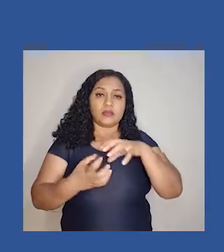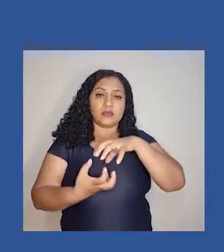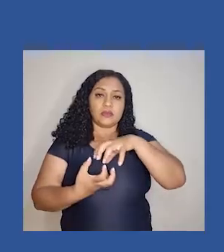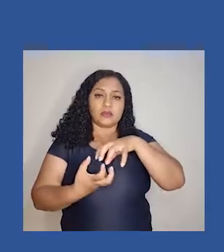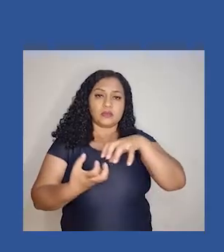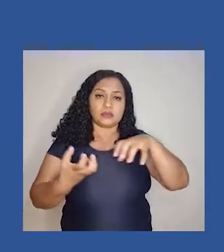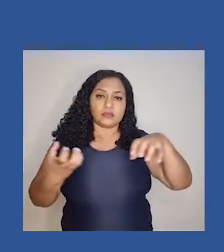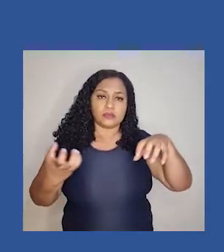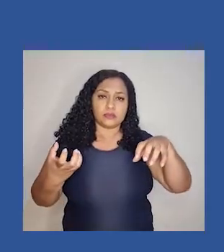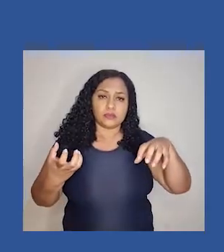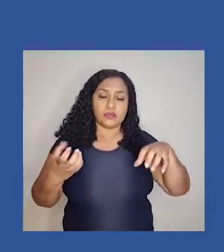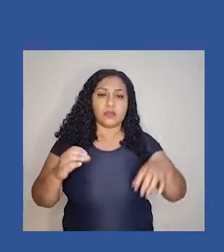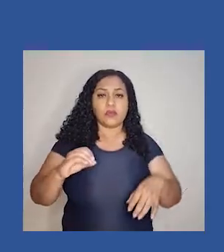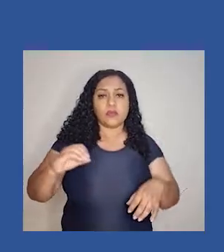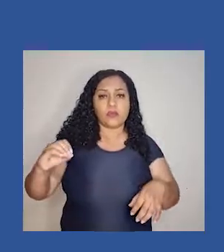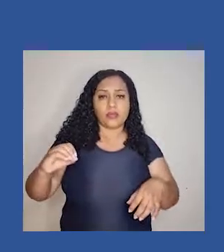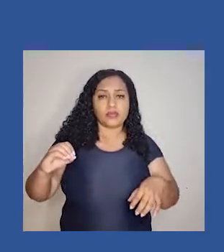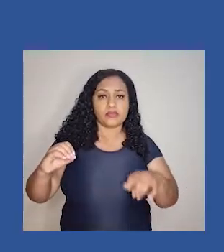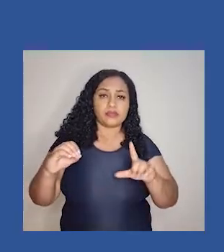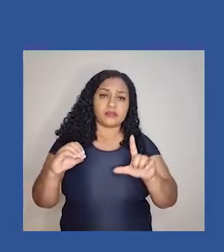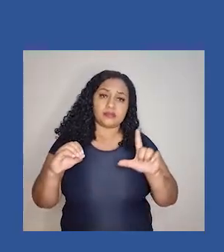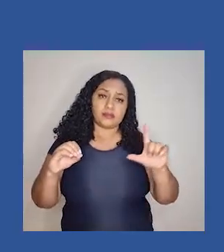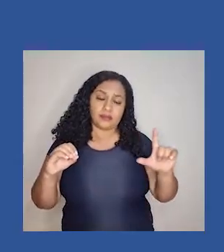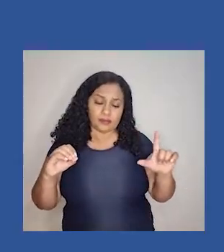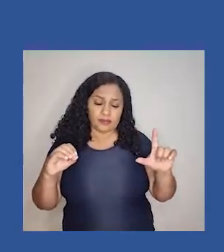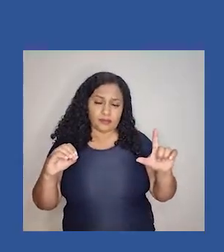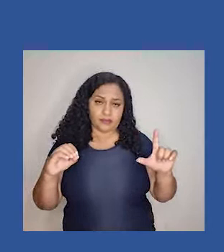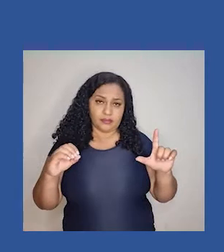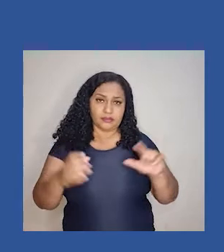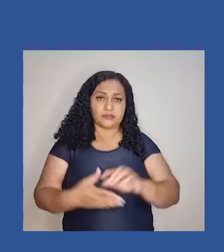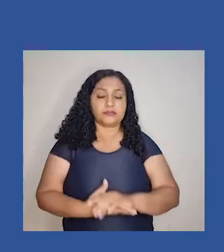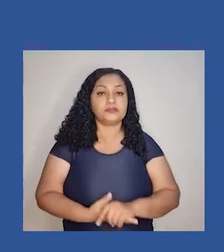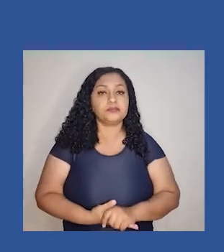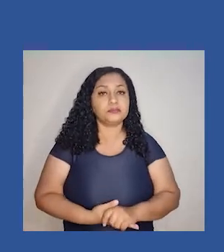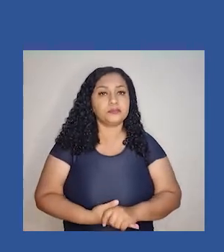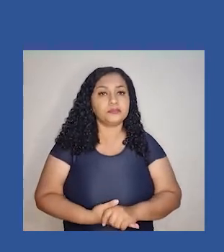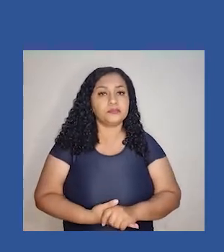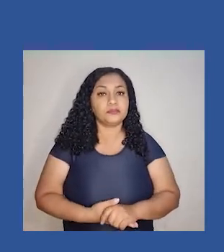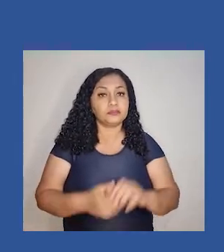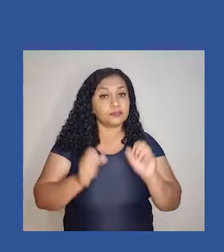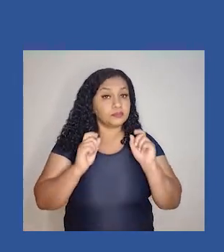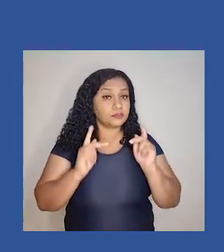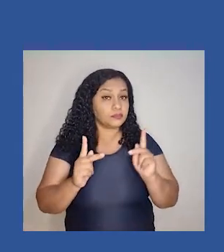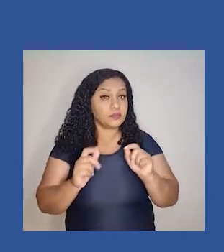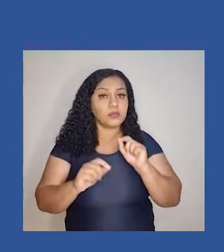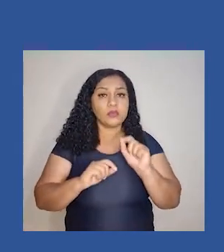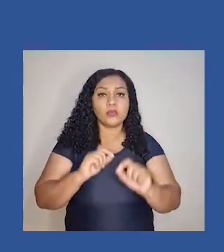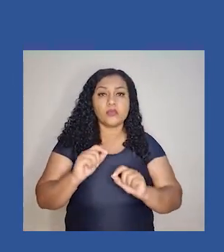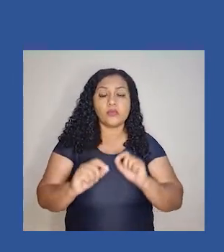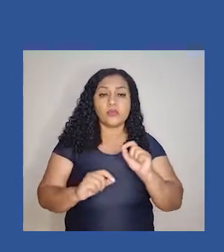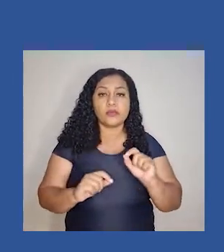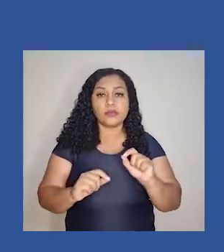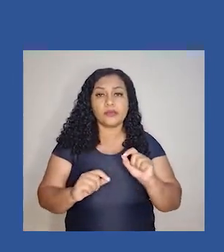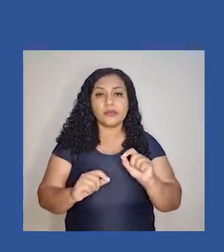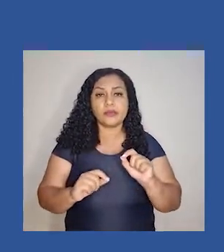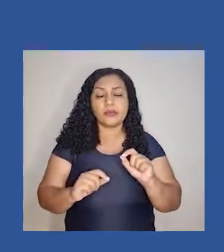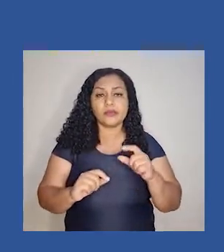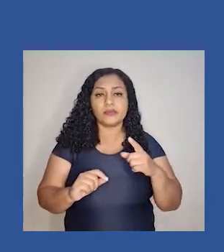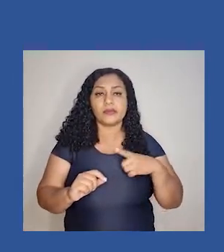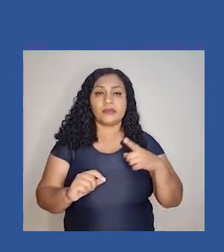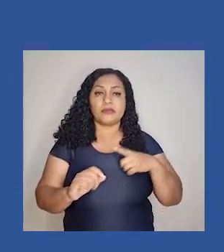que divide a terra em outros dois hemisfério no sentido oeste-leste que o hemisfério oriental e o